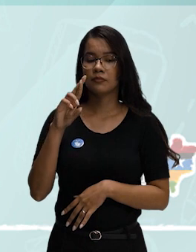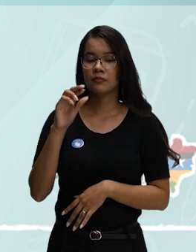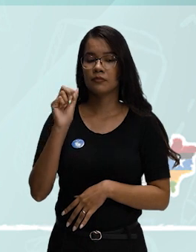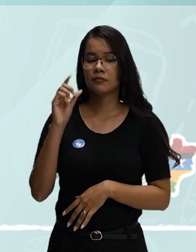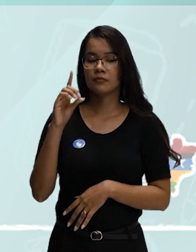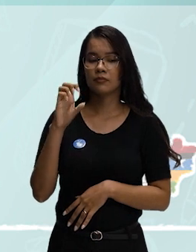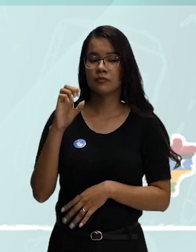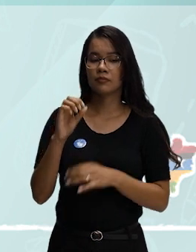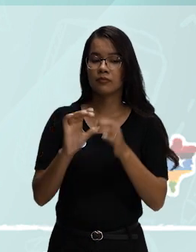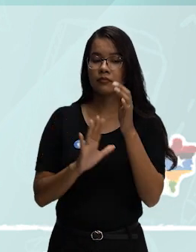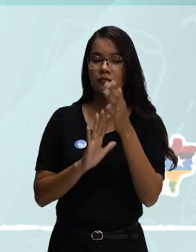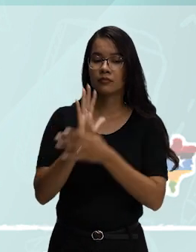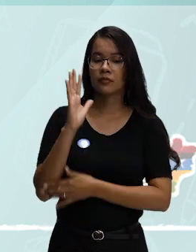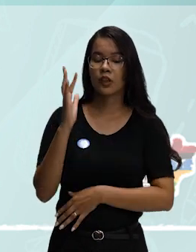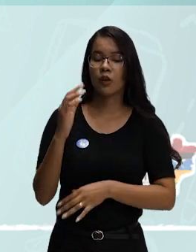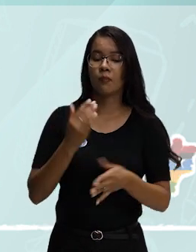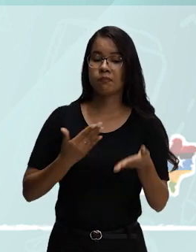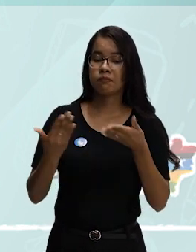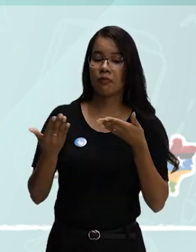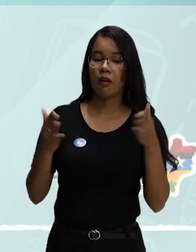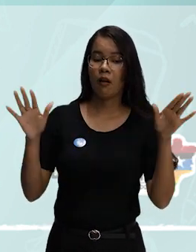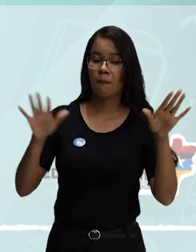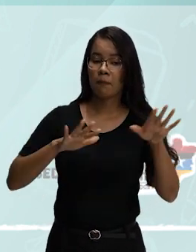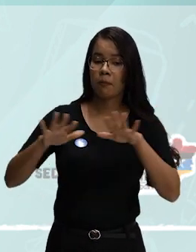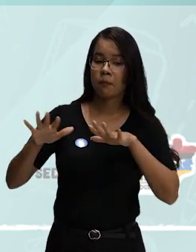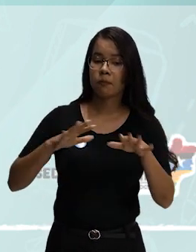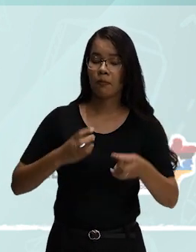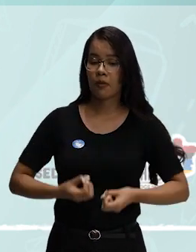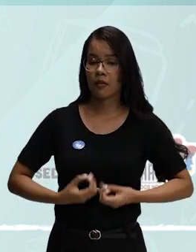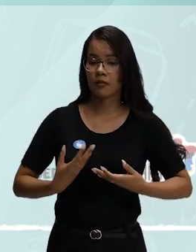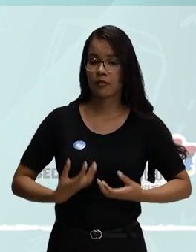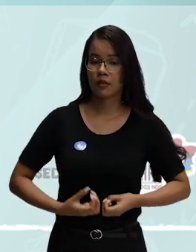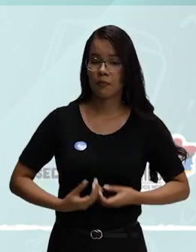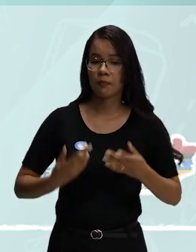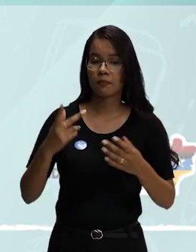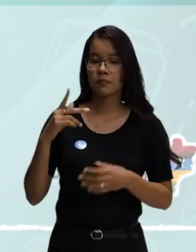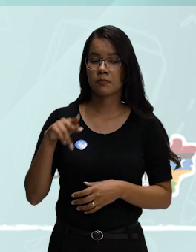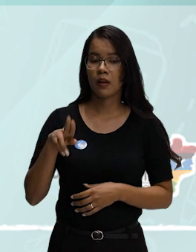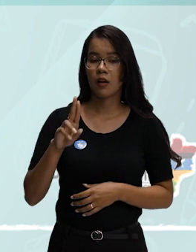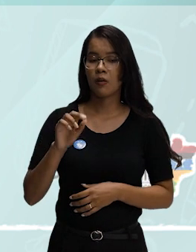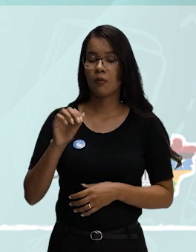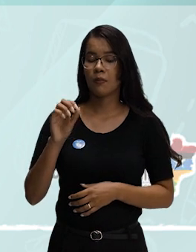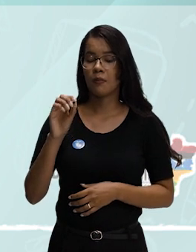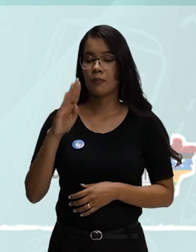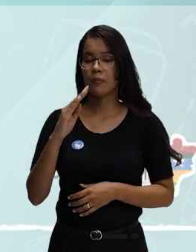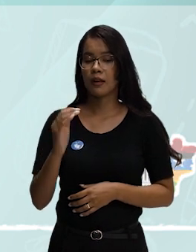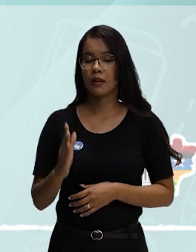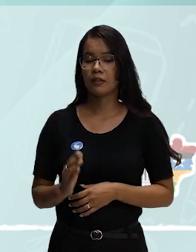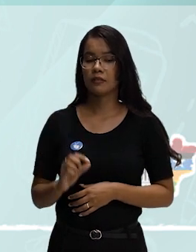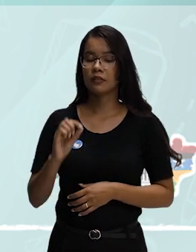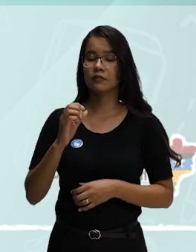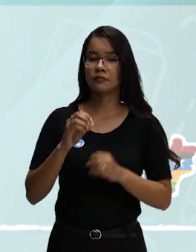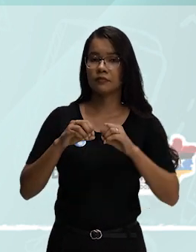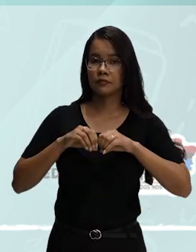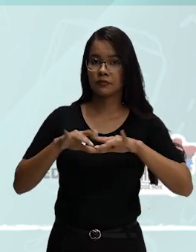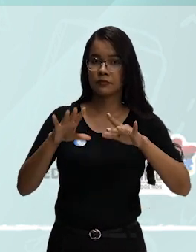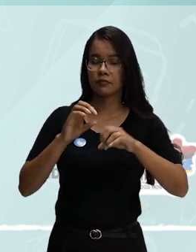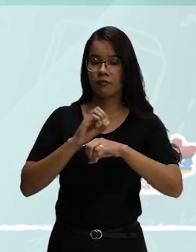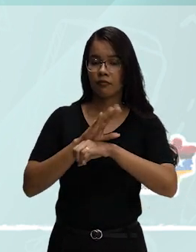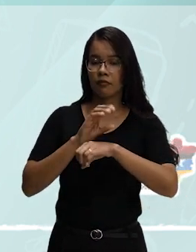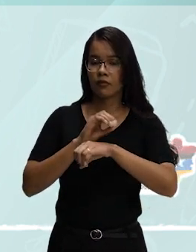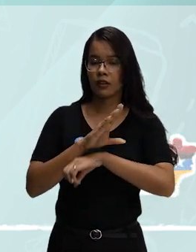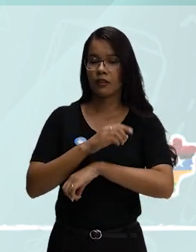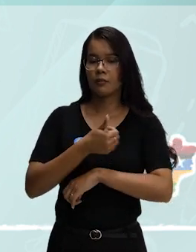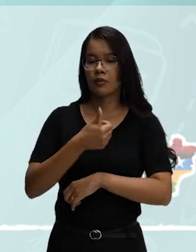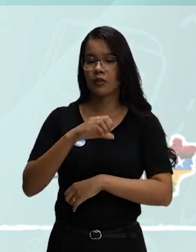poesia Pau-Brasil, que foi lançado em 1924, tá? O nome dele está aqui, Oswald de Andrade, Tarsila